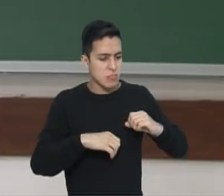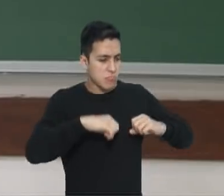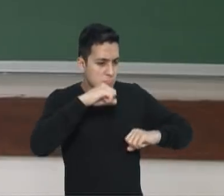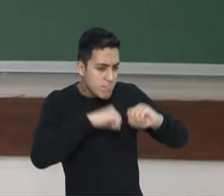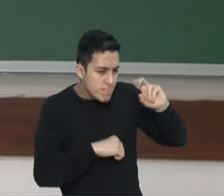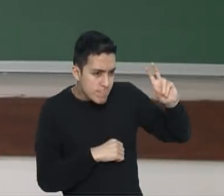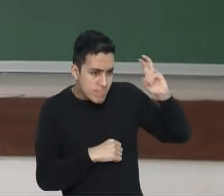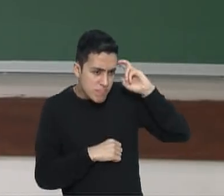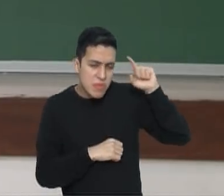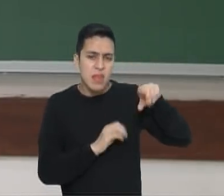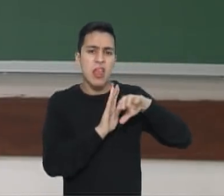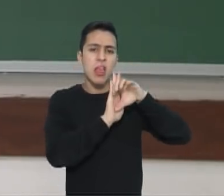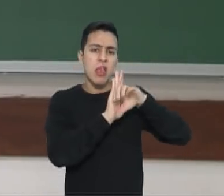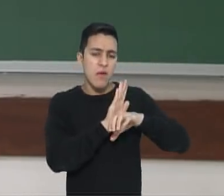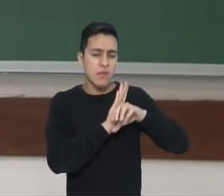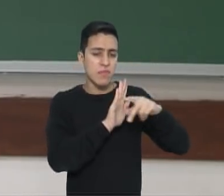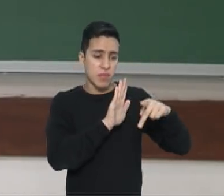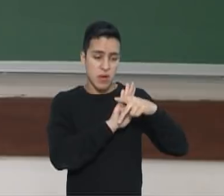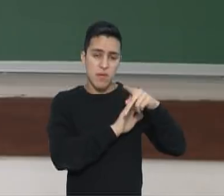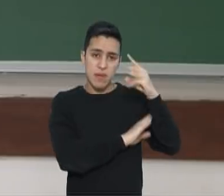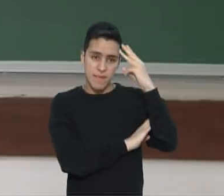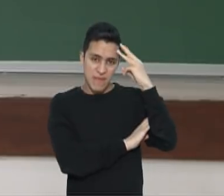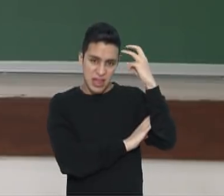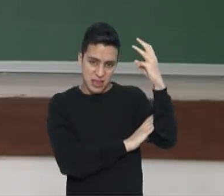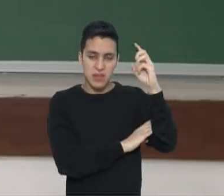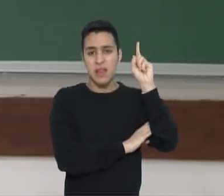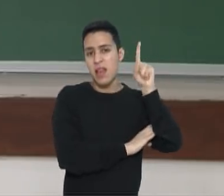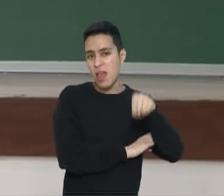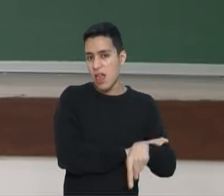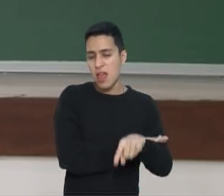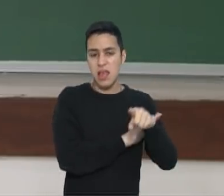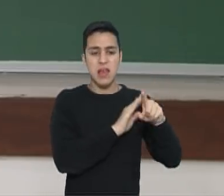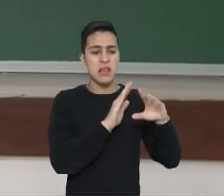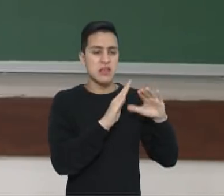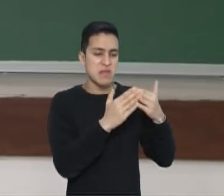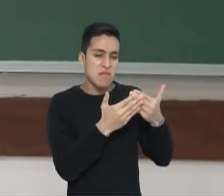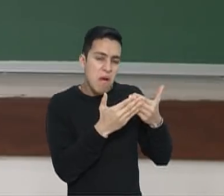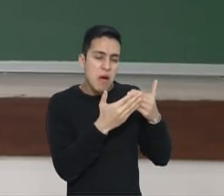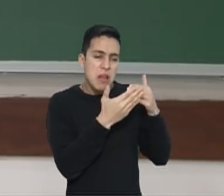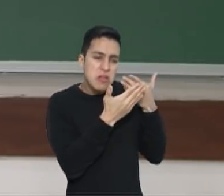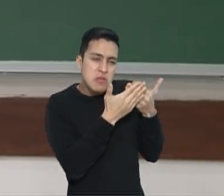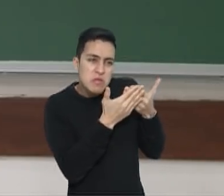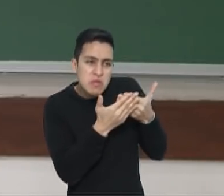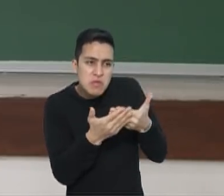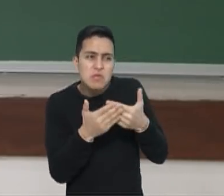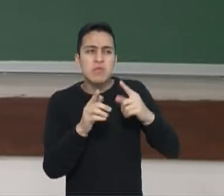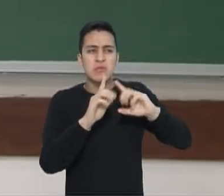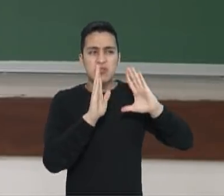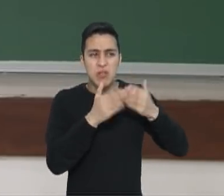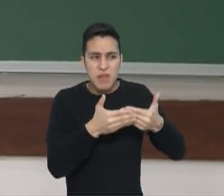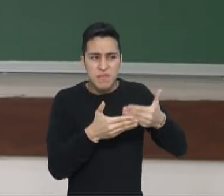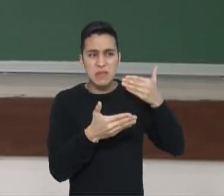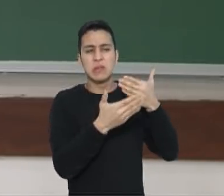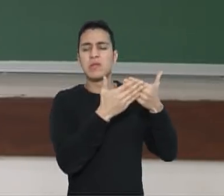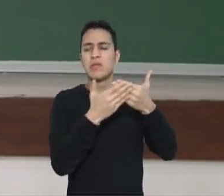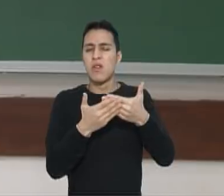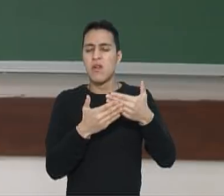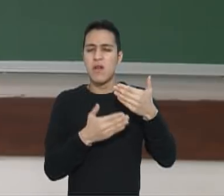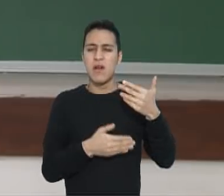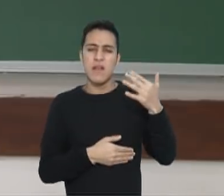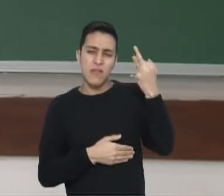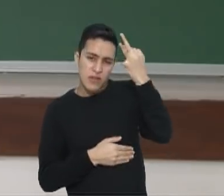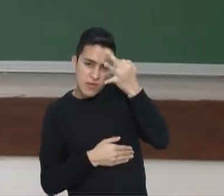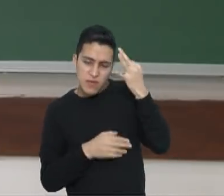é um conceito marxista, ele surge com a escola de Frankfurt que você já estudou em filosofia e